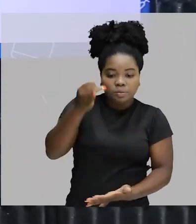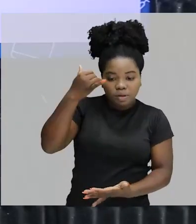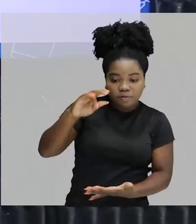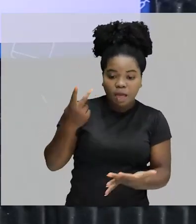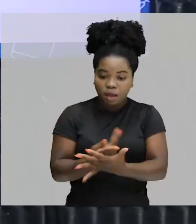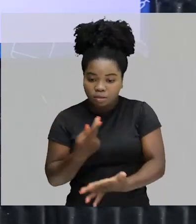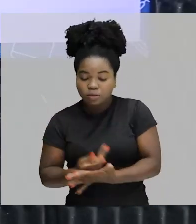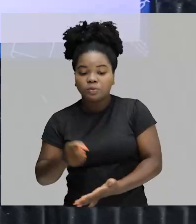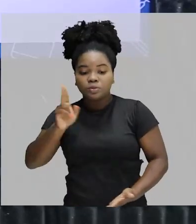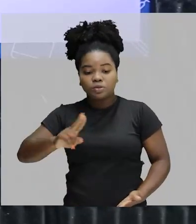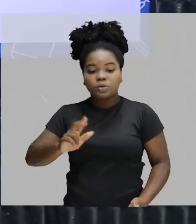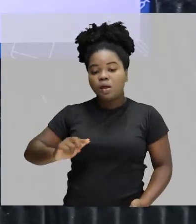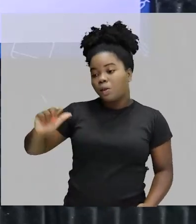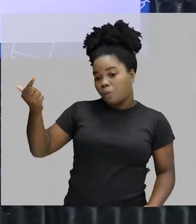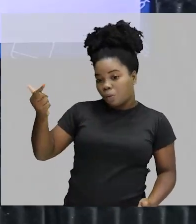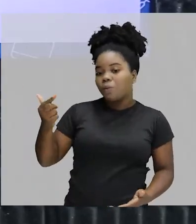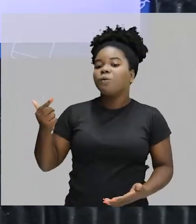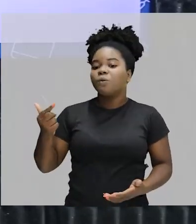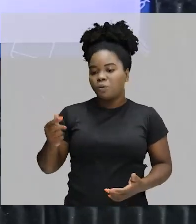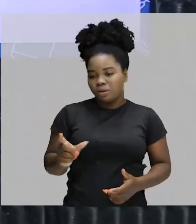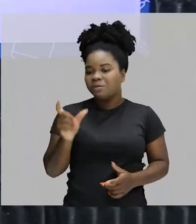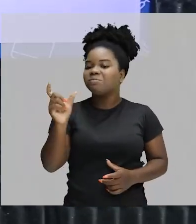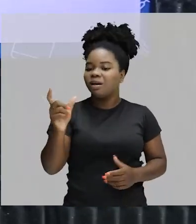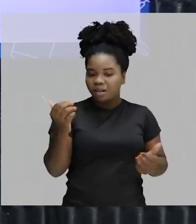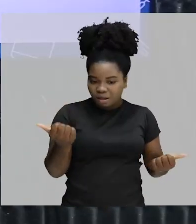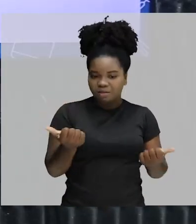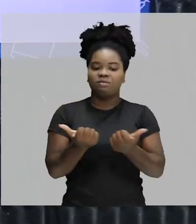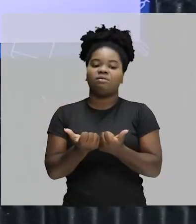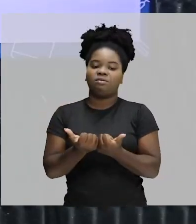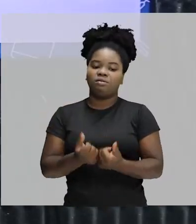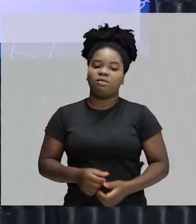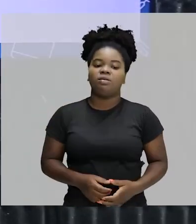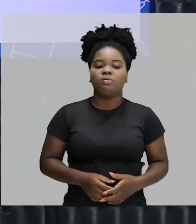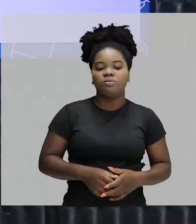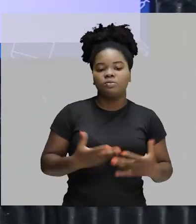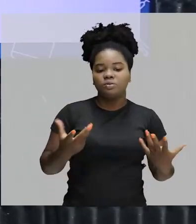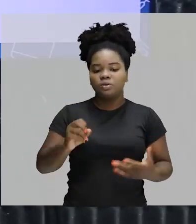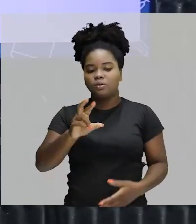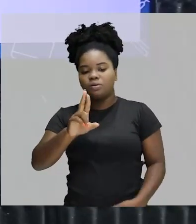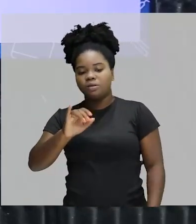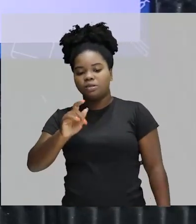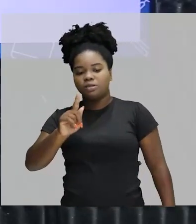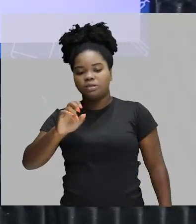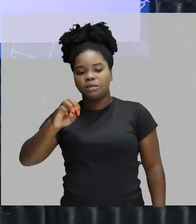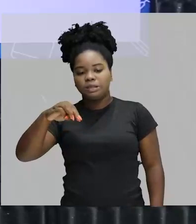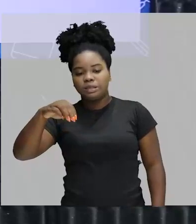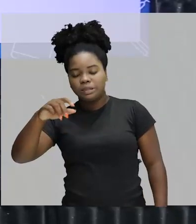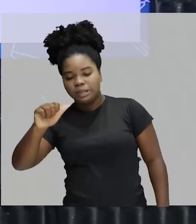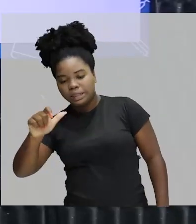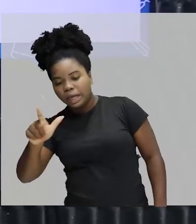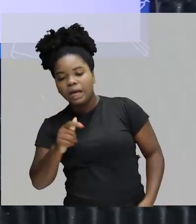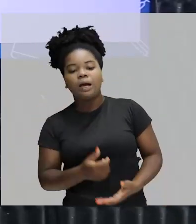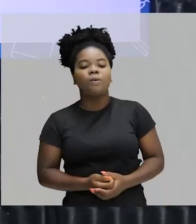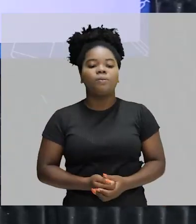acaba utilizando o outro, né? A gente acaba utilizando muito original, bastante original, em vez da gente